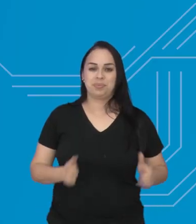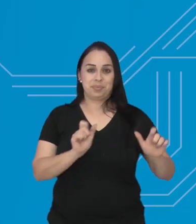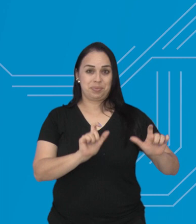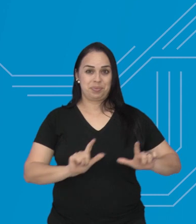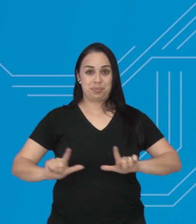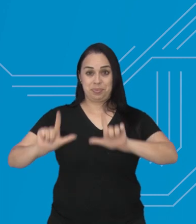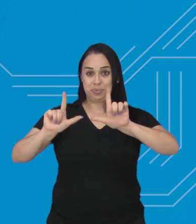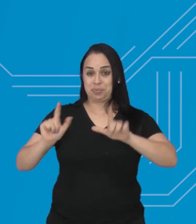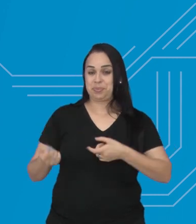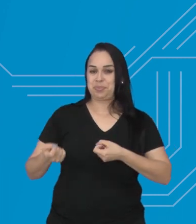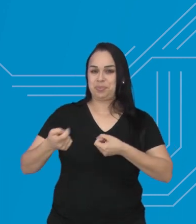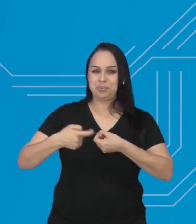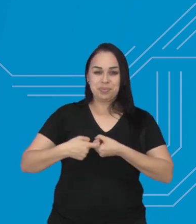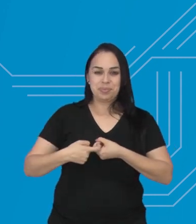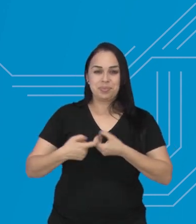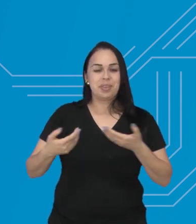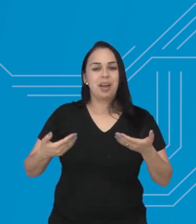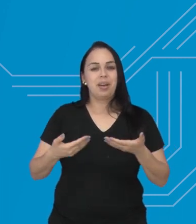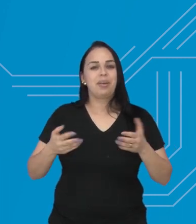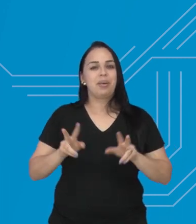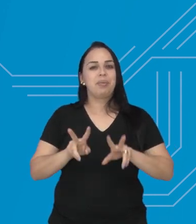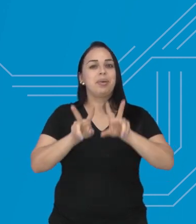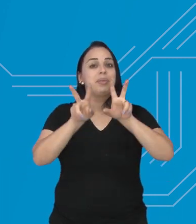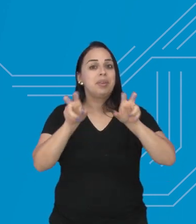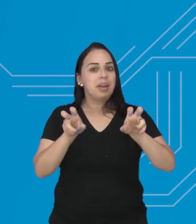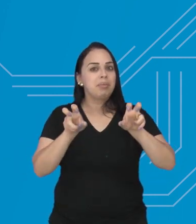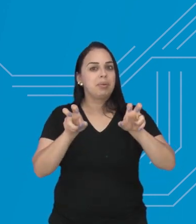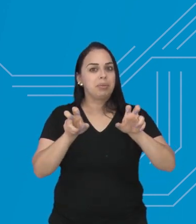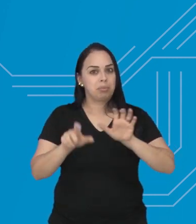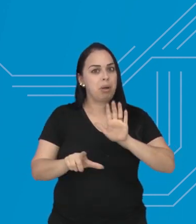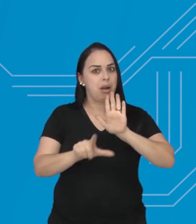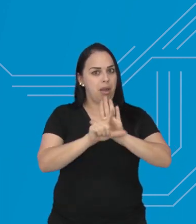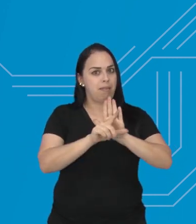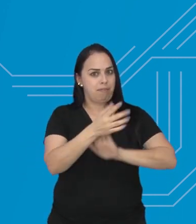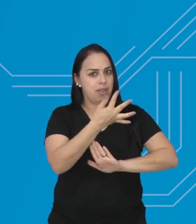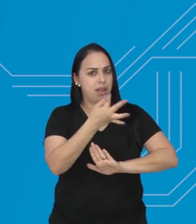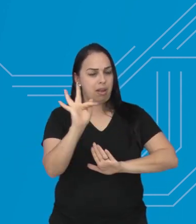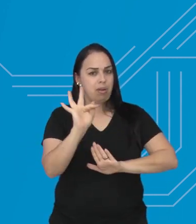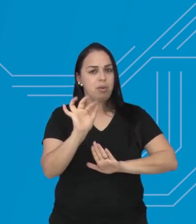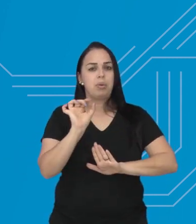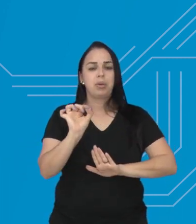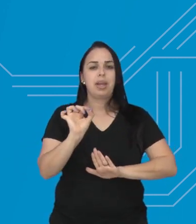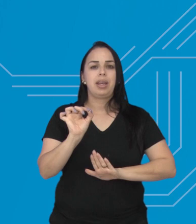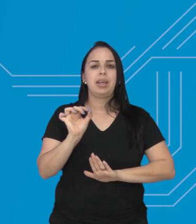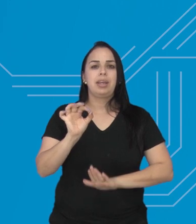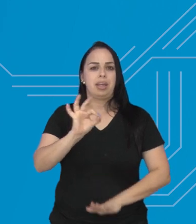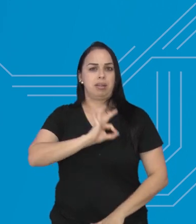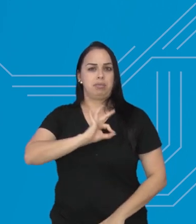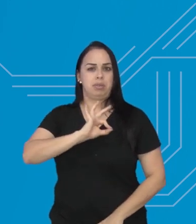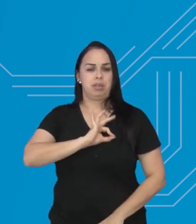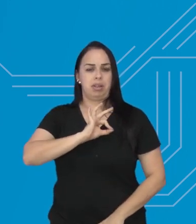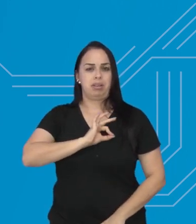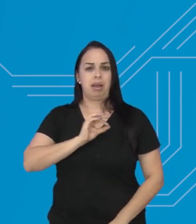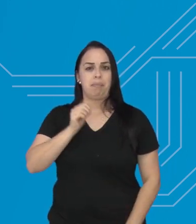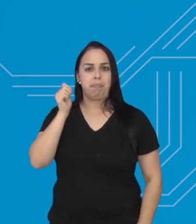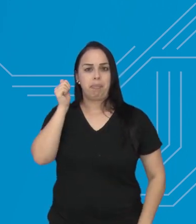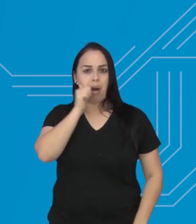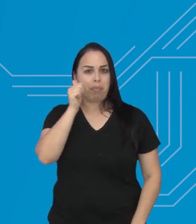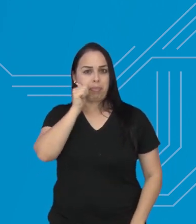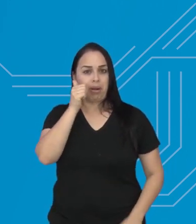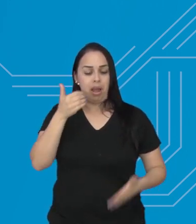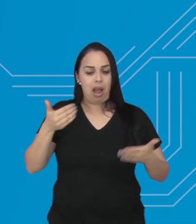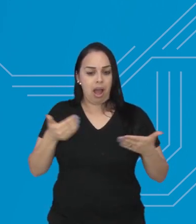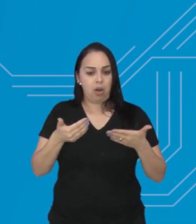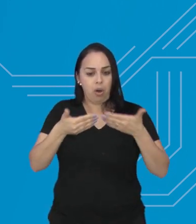De volta com Semana Legislativa, vamos falar agora sobre uma lei federal que determina que as delegacias de defesa da mulher,